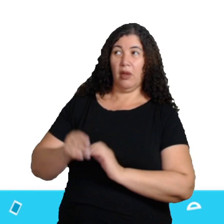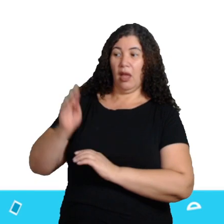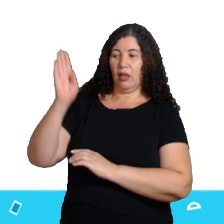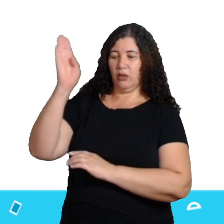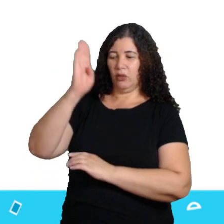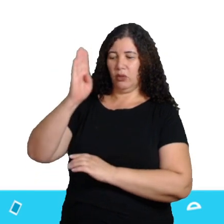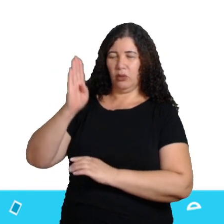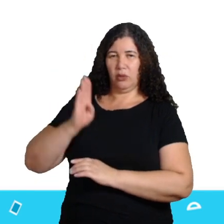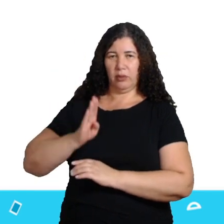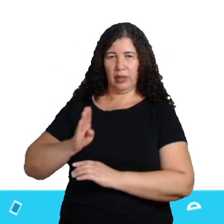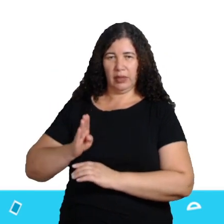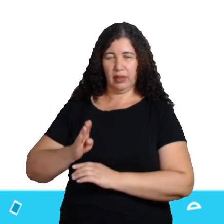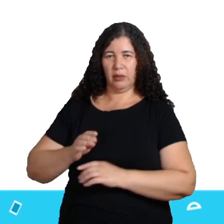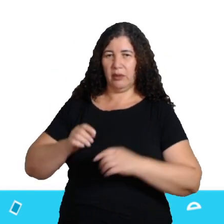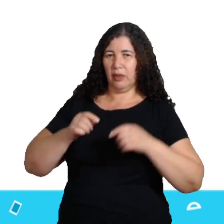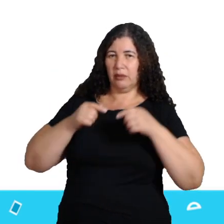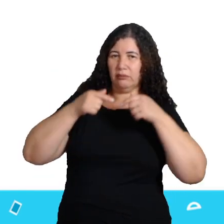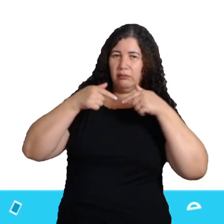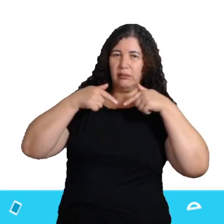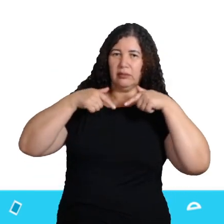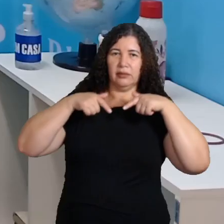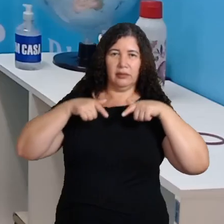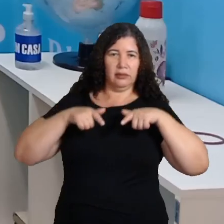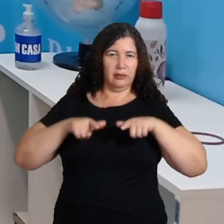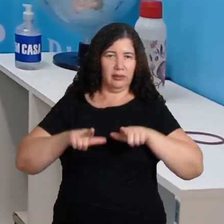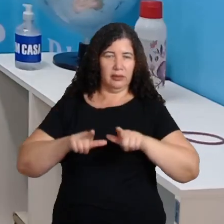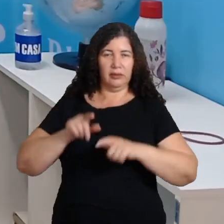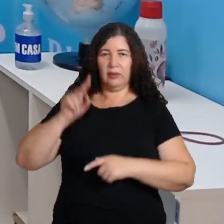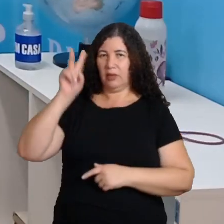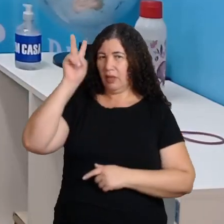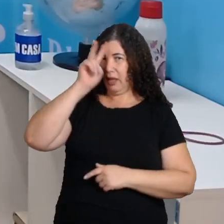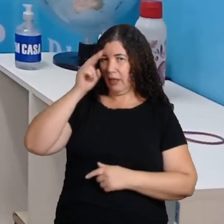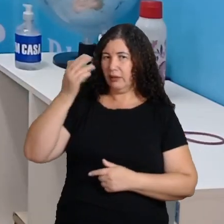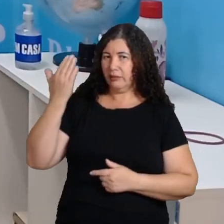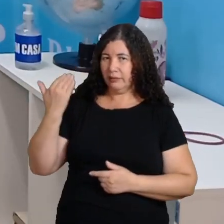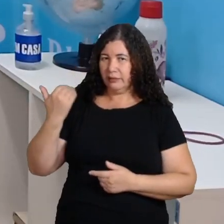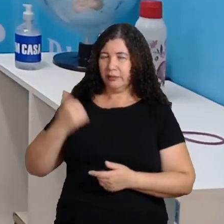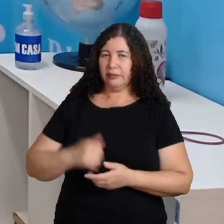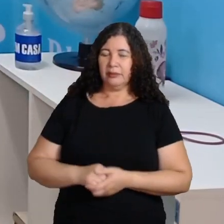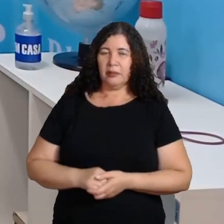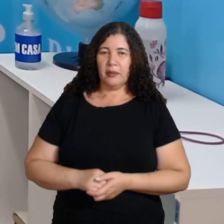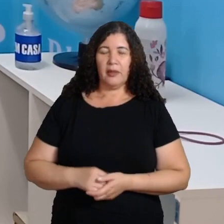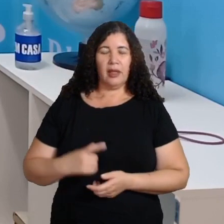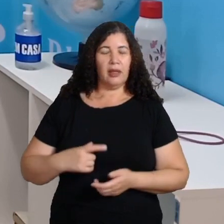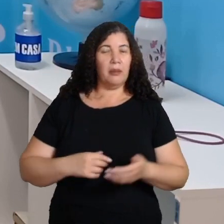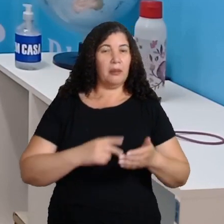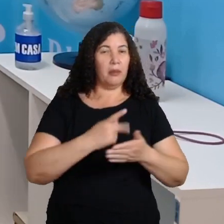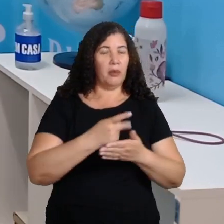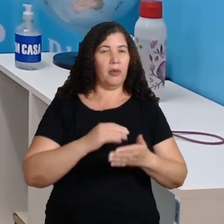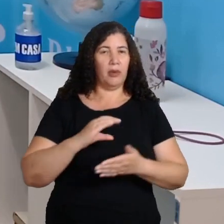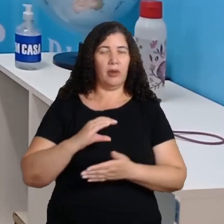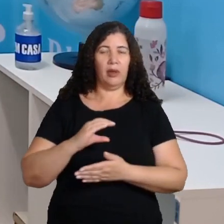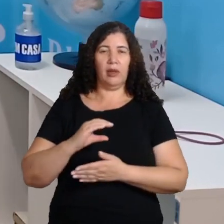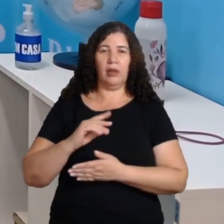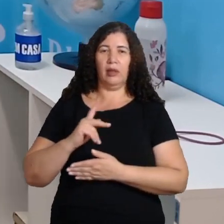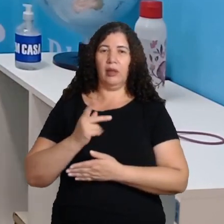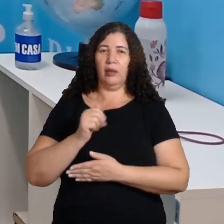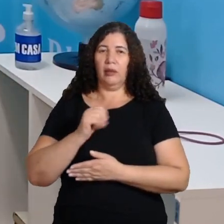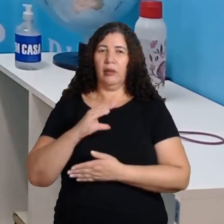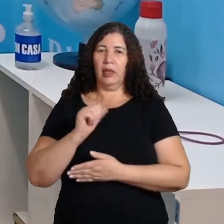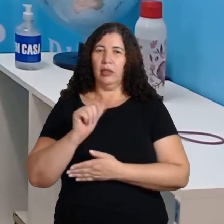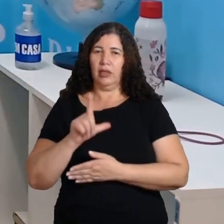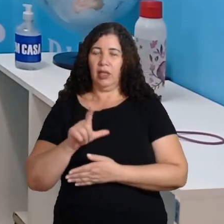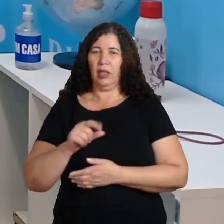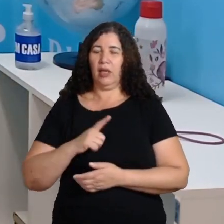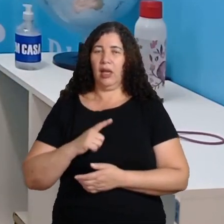e a nossa linguagem? Lembram-se? Inclusive, eu trouxe um poema do Chacal, cujo título